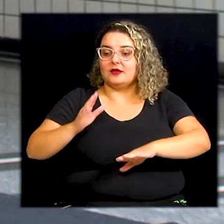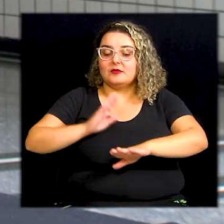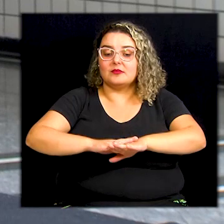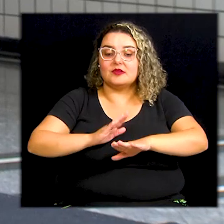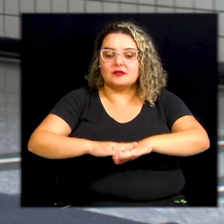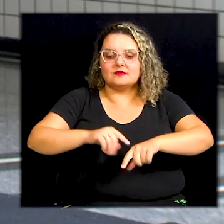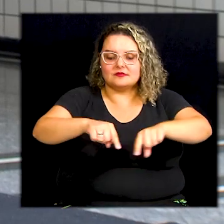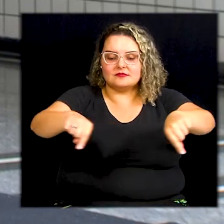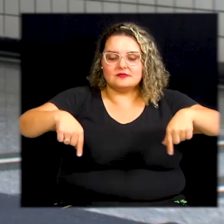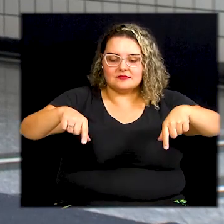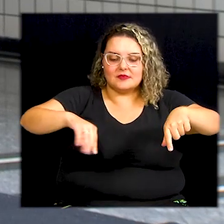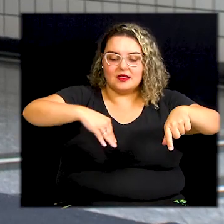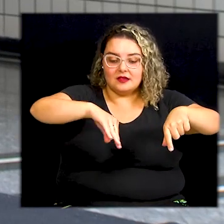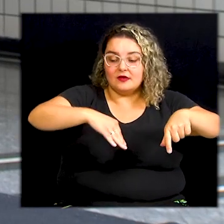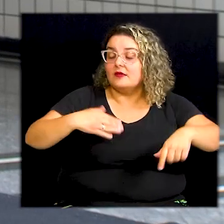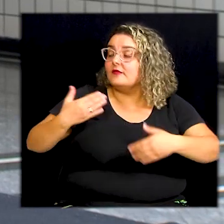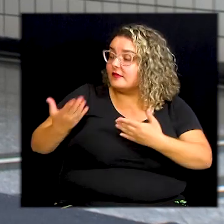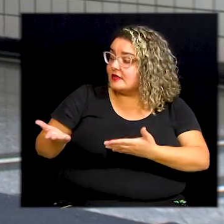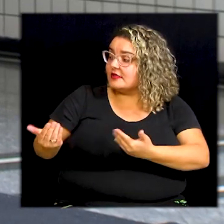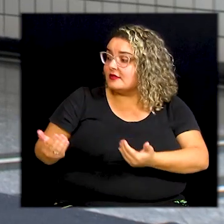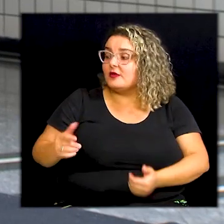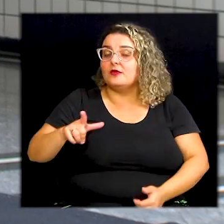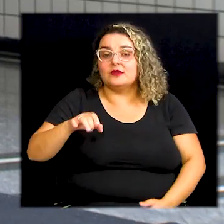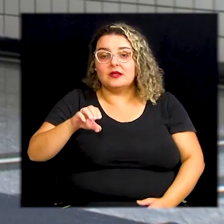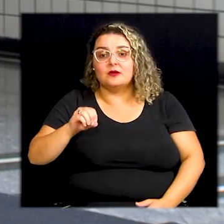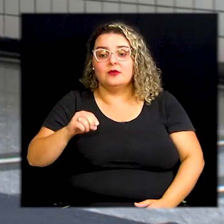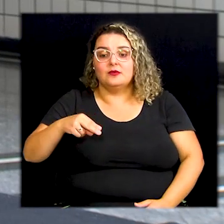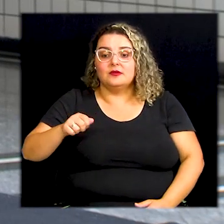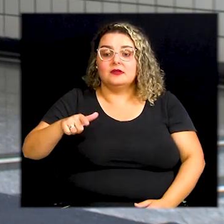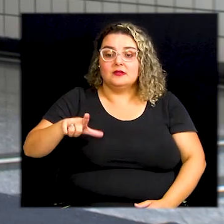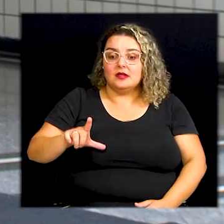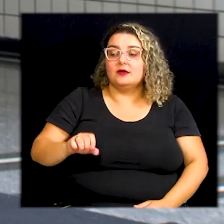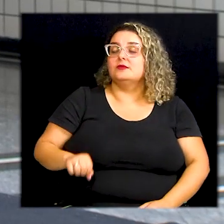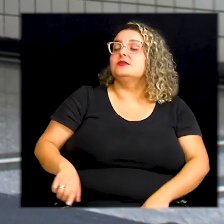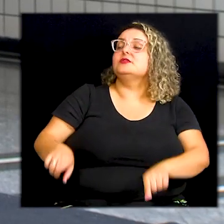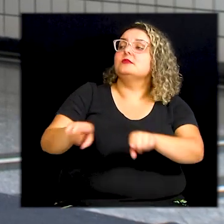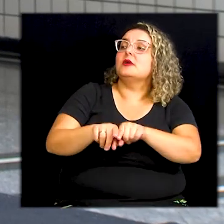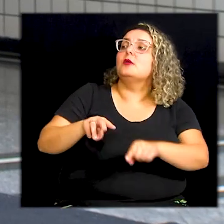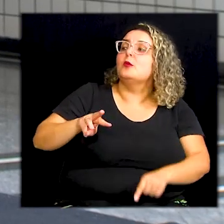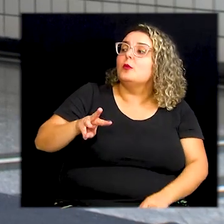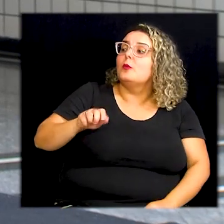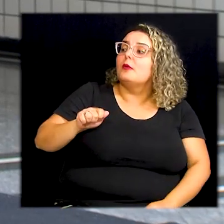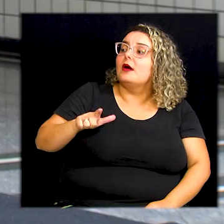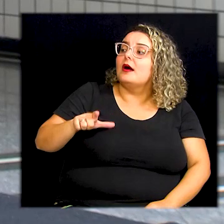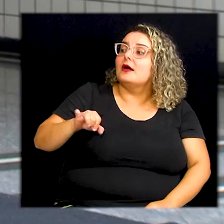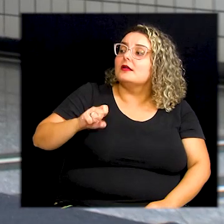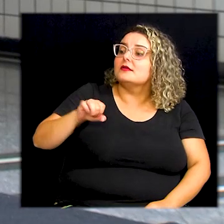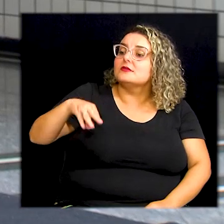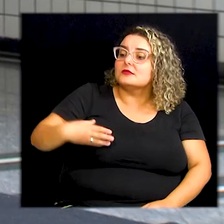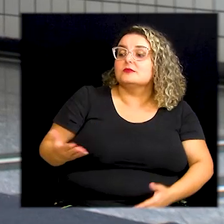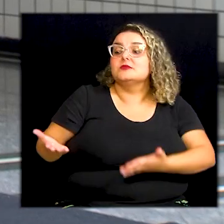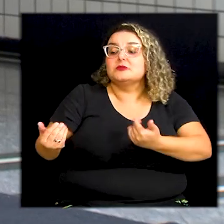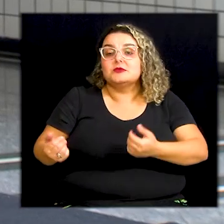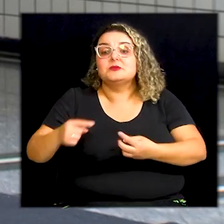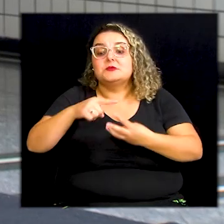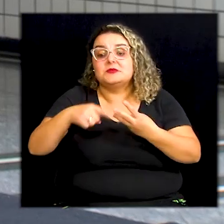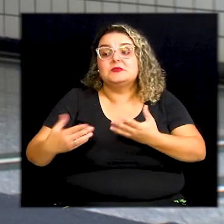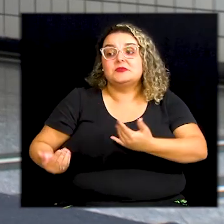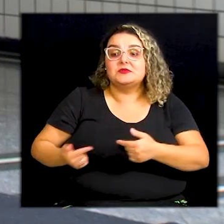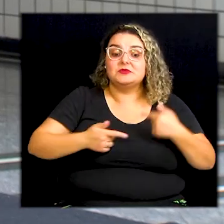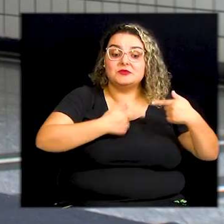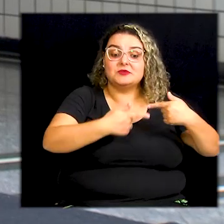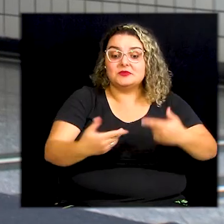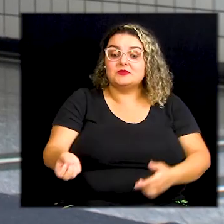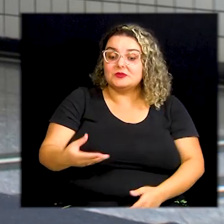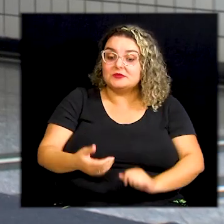campo da Macaca? Porque você é jovem, o Leonaldo é jovem e o Alisson é jovem. São 3 garotos, são 3 jovens atletas dessa